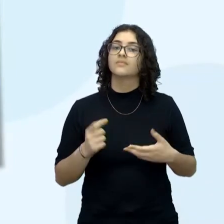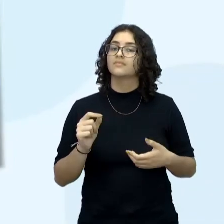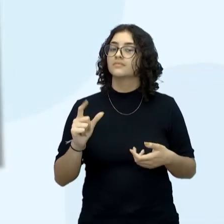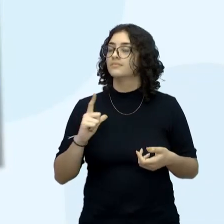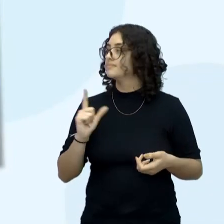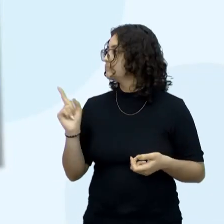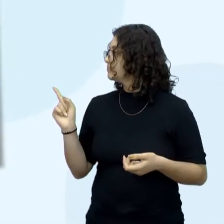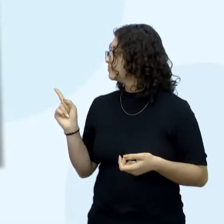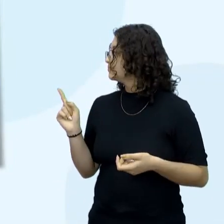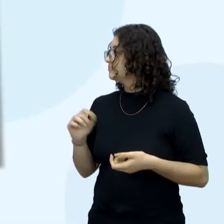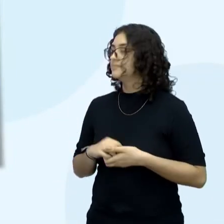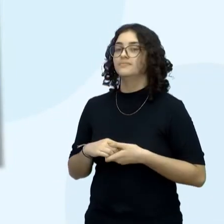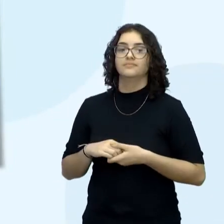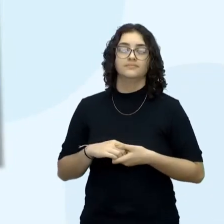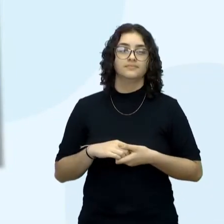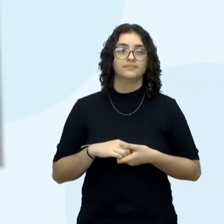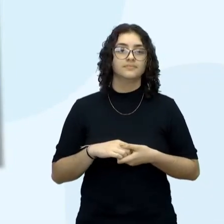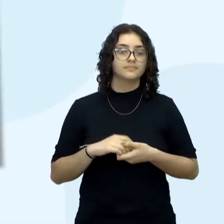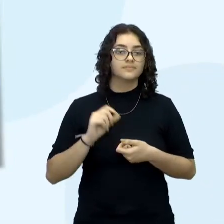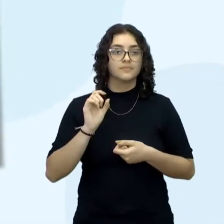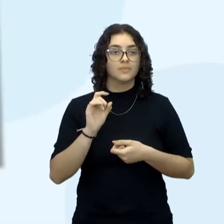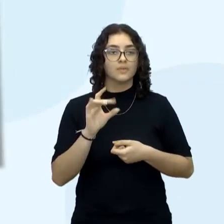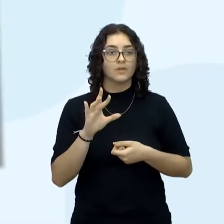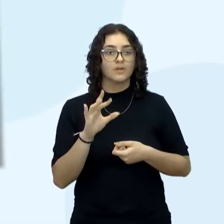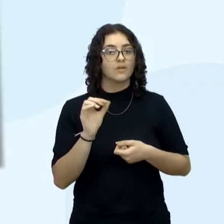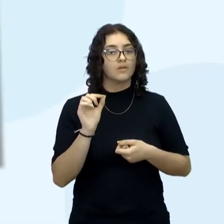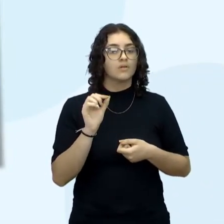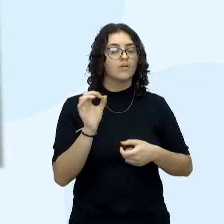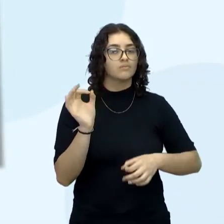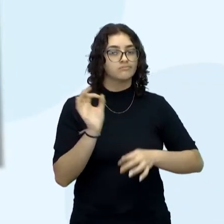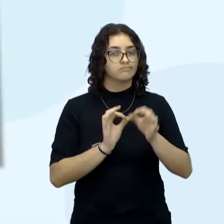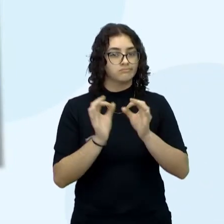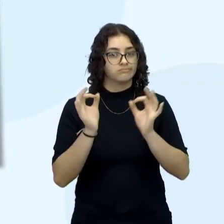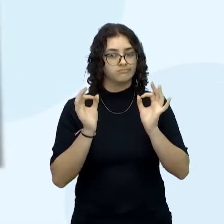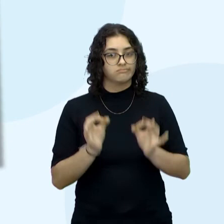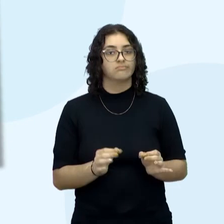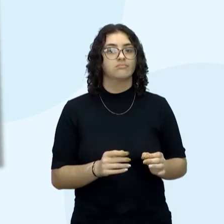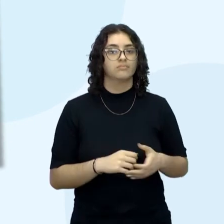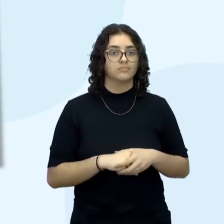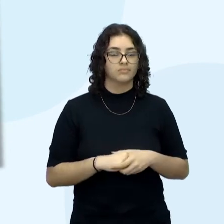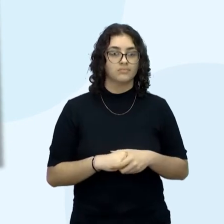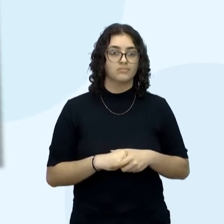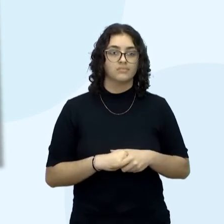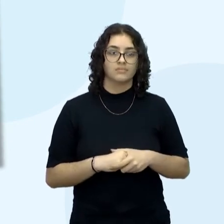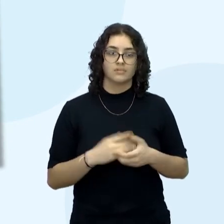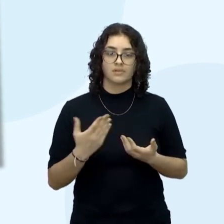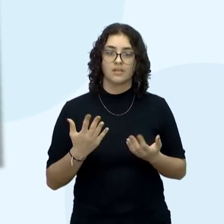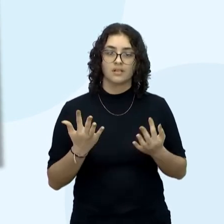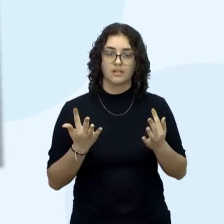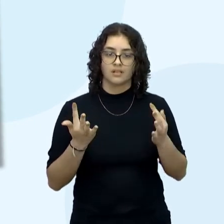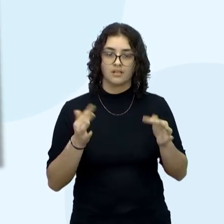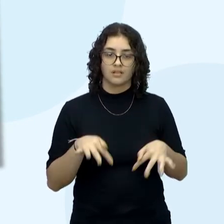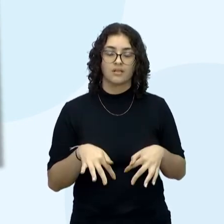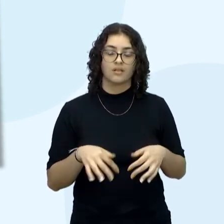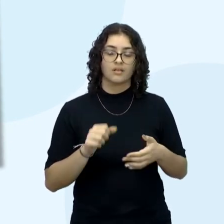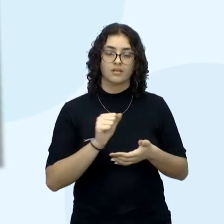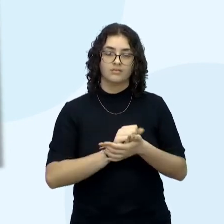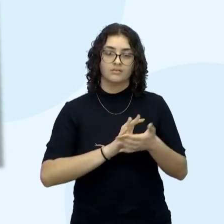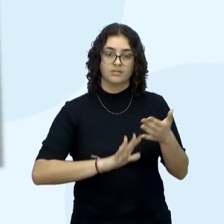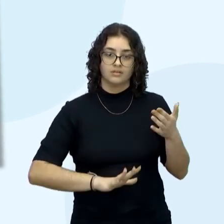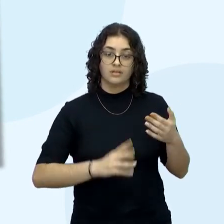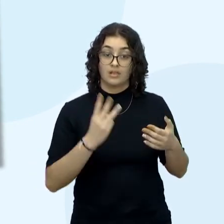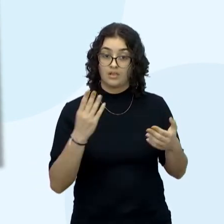vocês. Só para a gente amarrar direitinho, né? Então a gente está terminando a nossa atividade